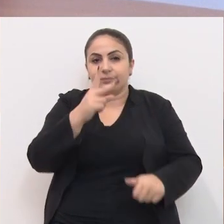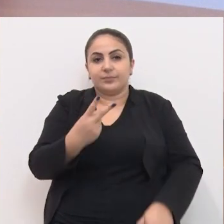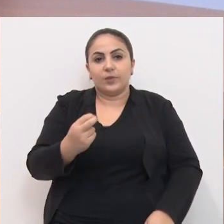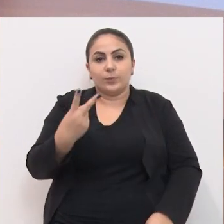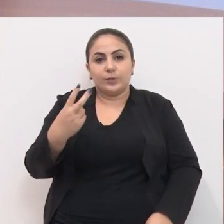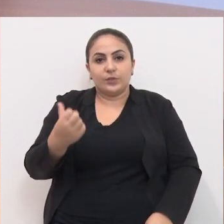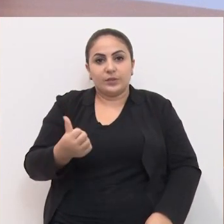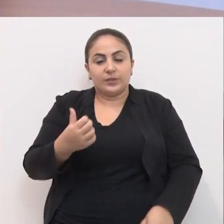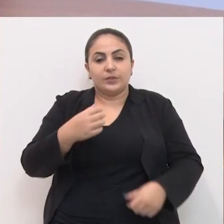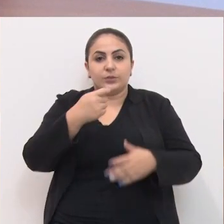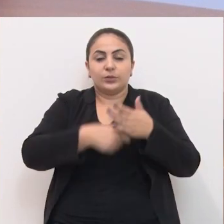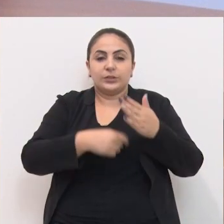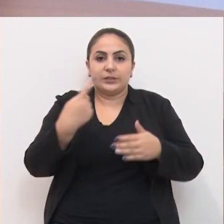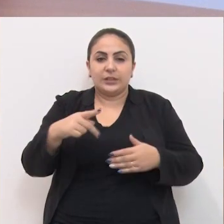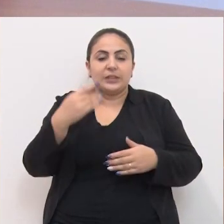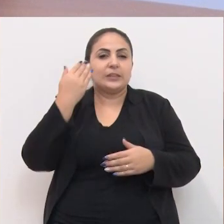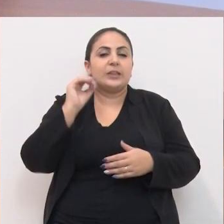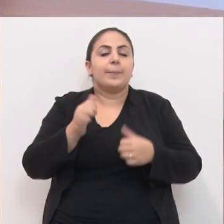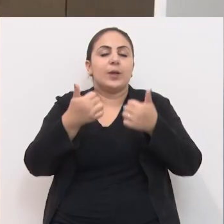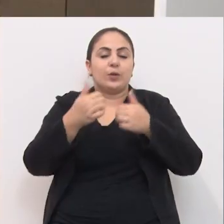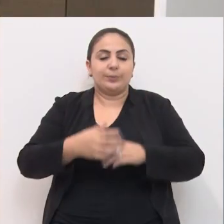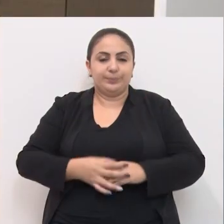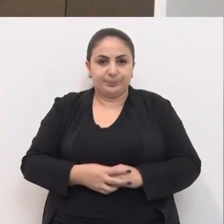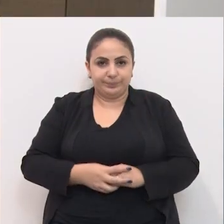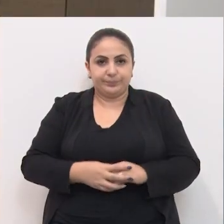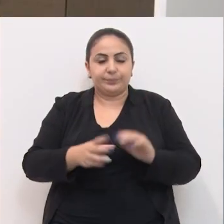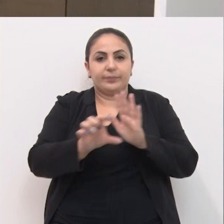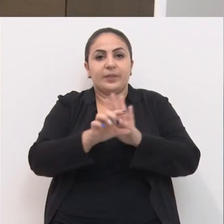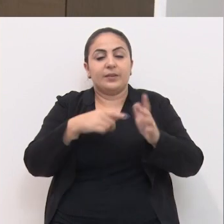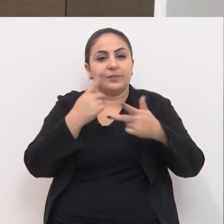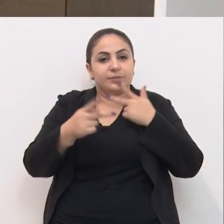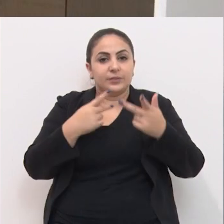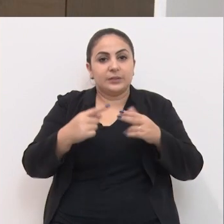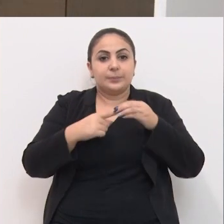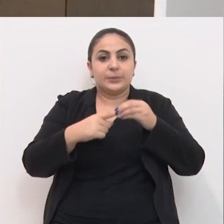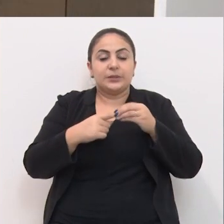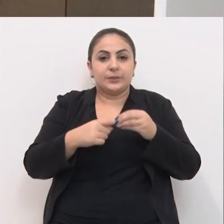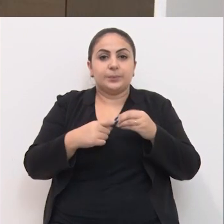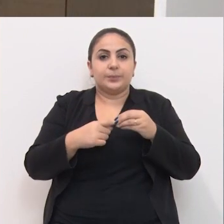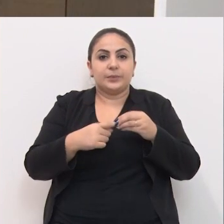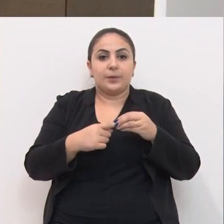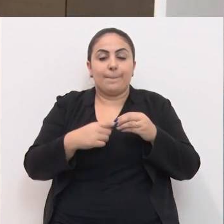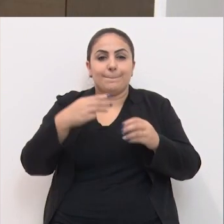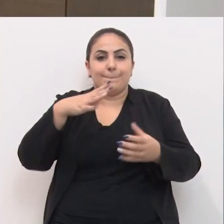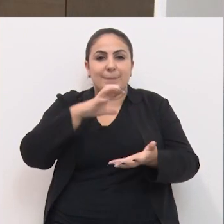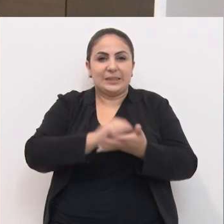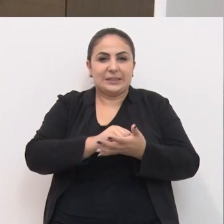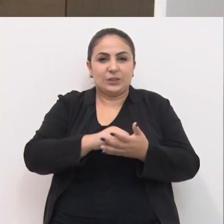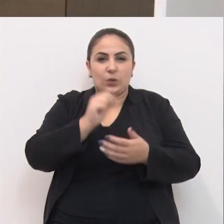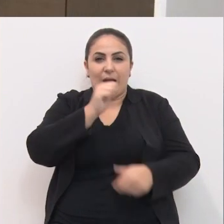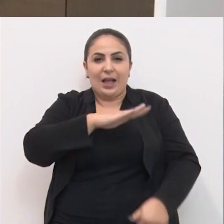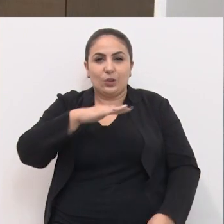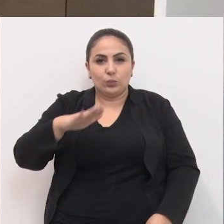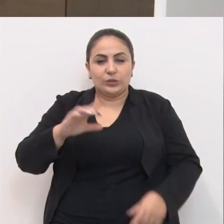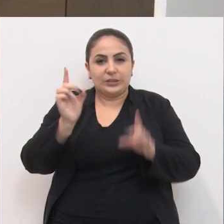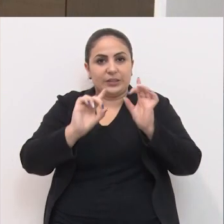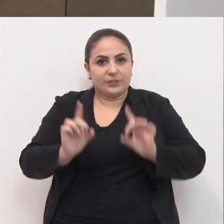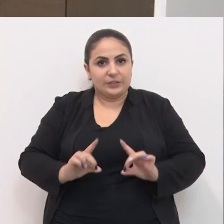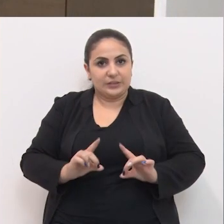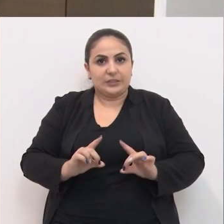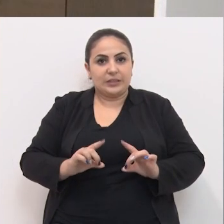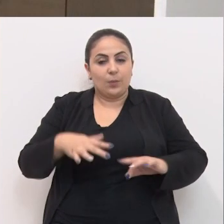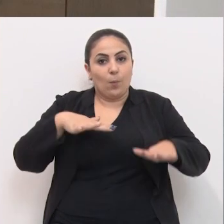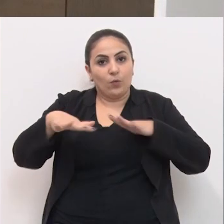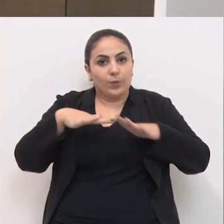nós vamos aqui facilitar a vida do município, trazer o pagamento de impostos ao município e também dar condições do título definitivo para várias famílias